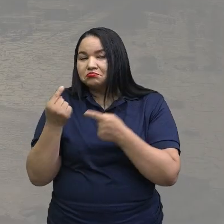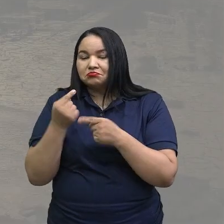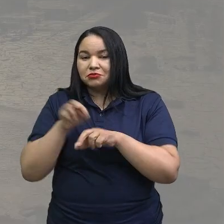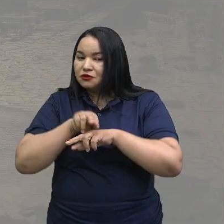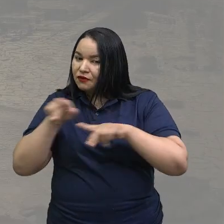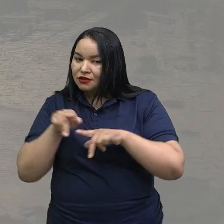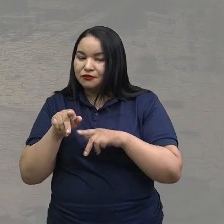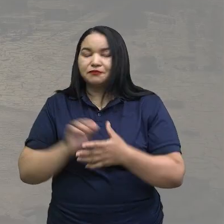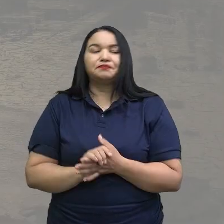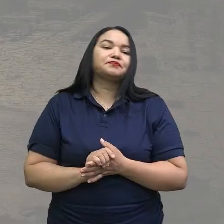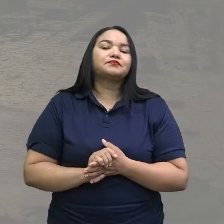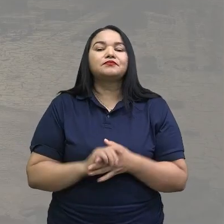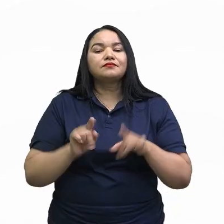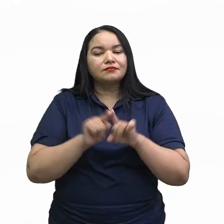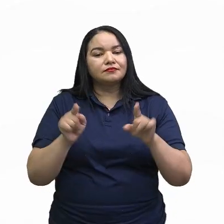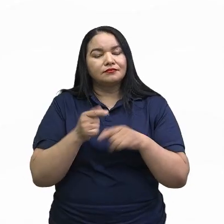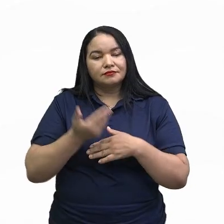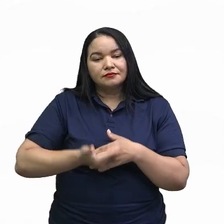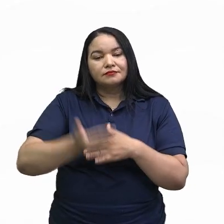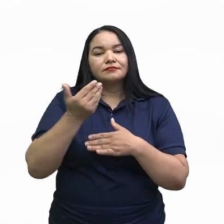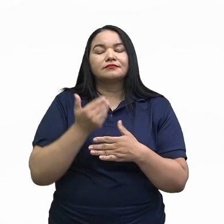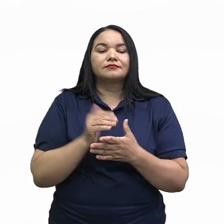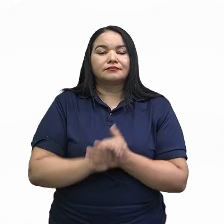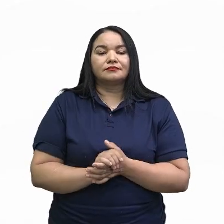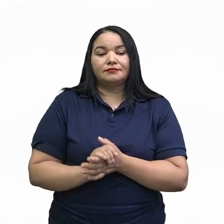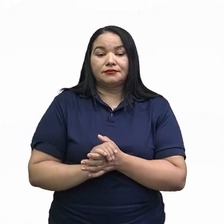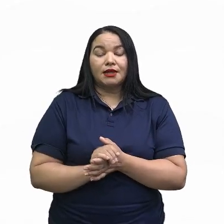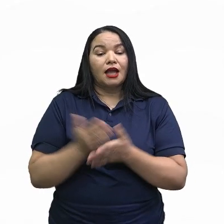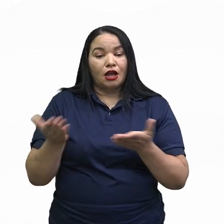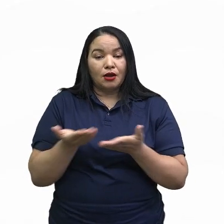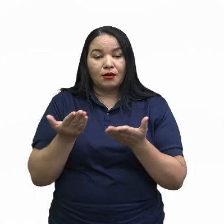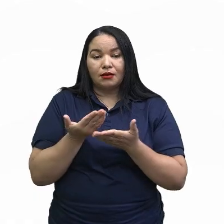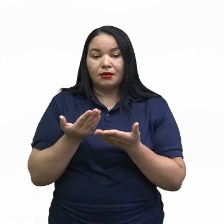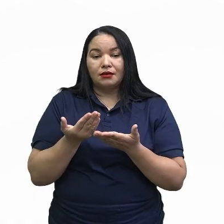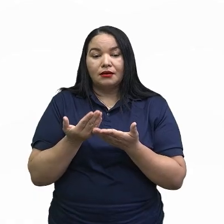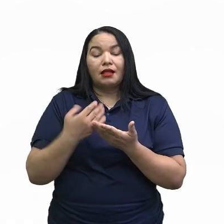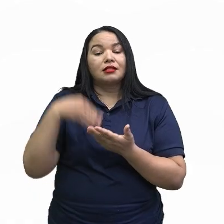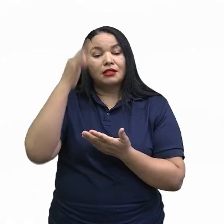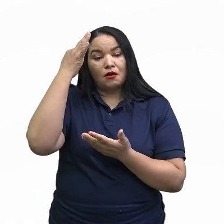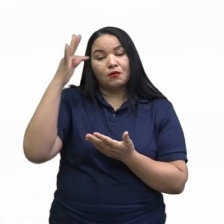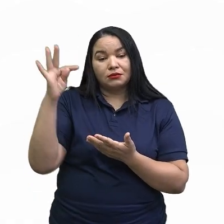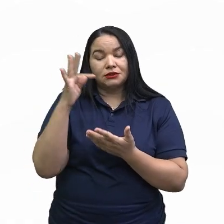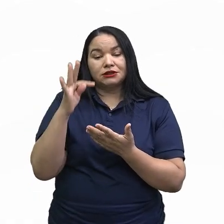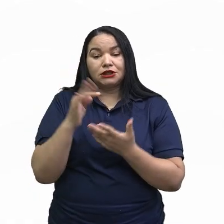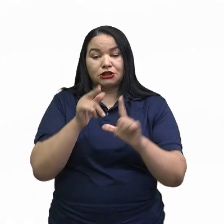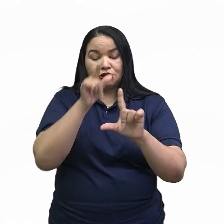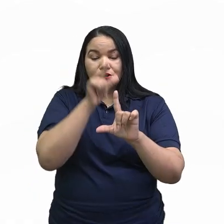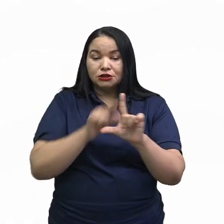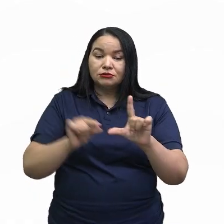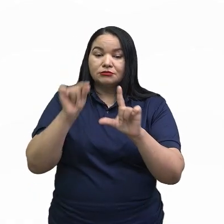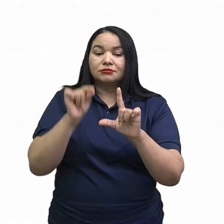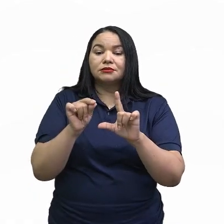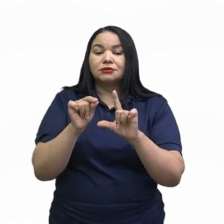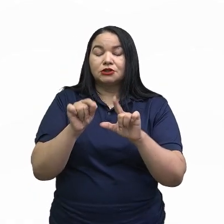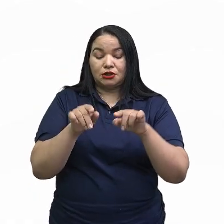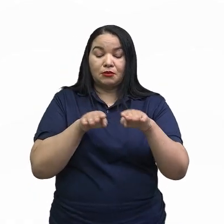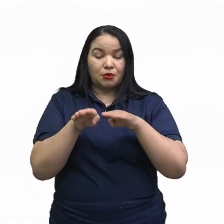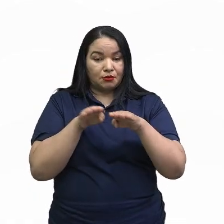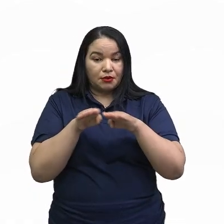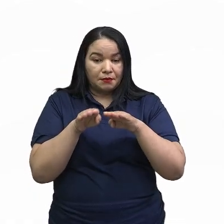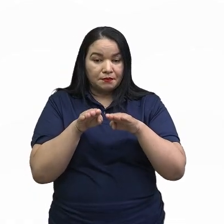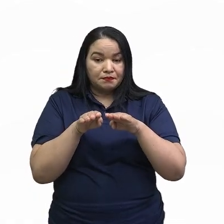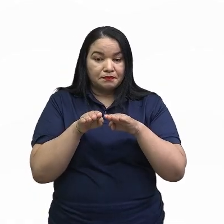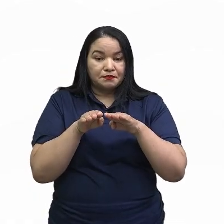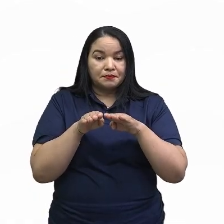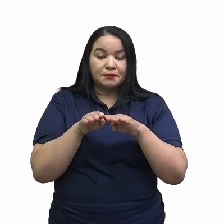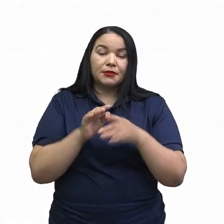Bora continuar agora falando aí, reforçando essas ideias sobre a teoria da instabilidade nuclear, né? Como eu falei para vocês,